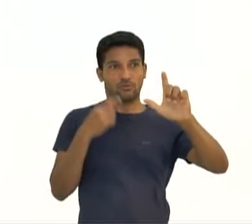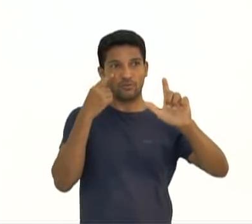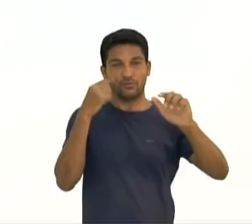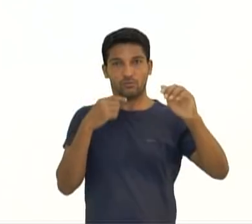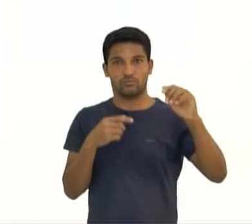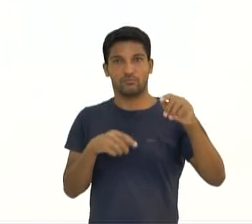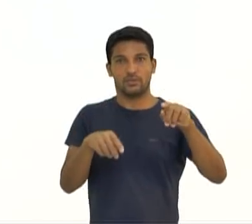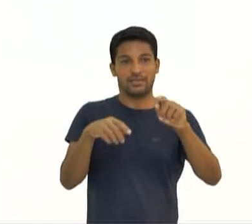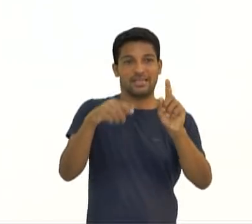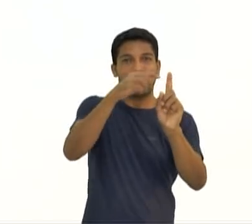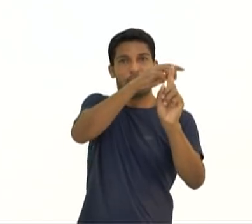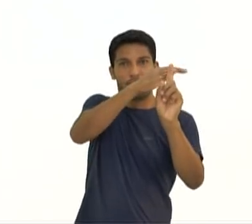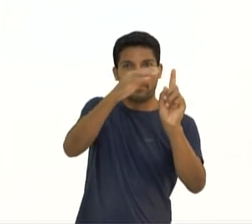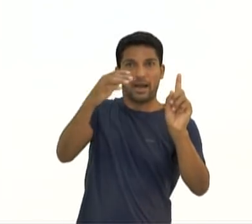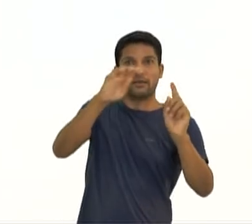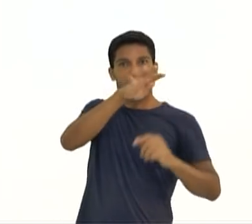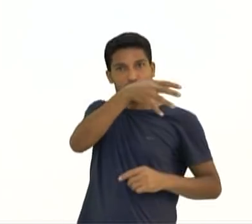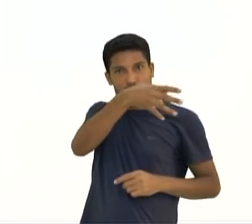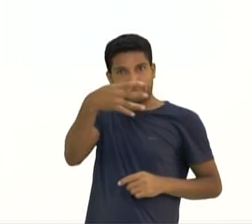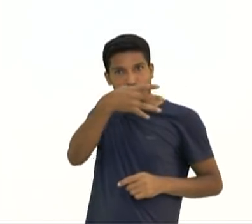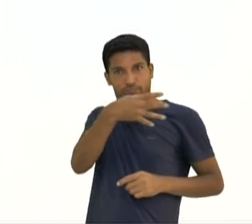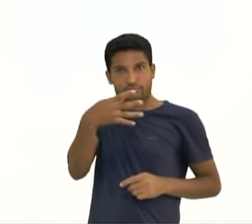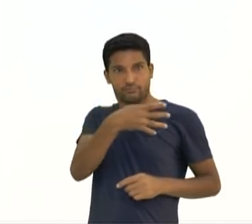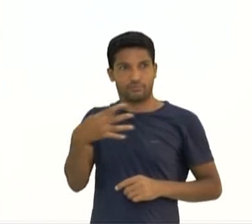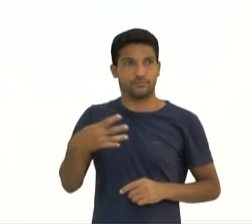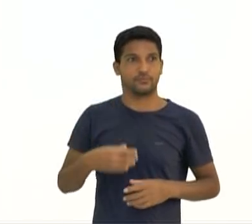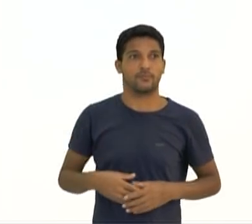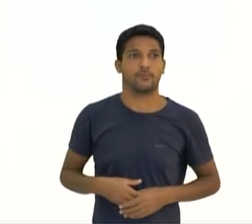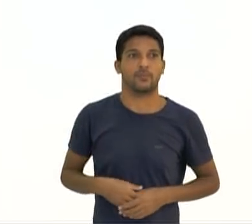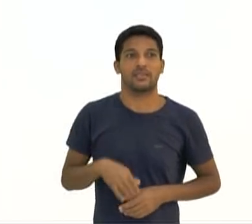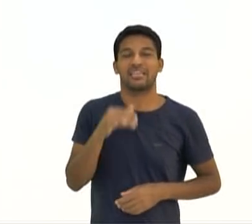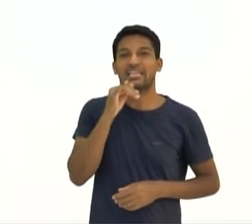linhas horizontais. Que eu falava para vocês, os metais de